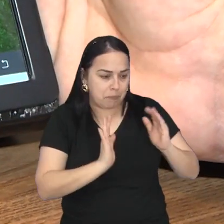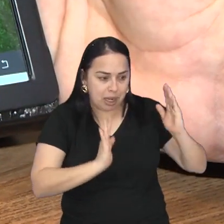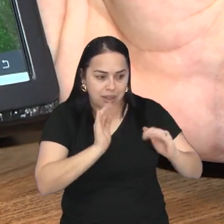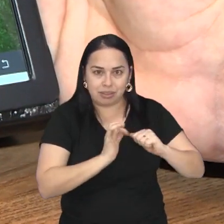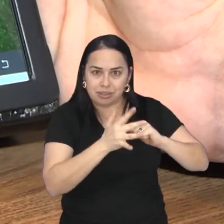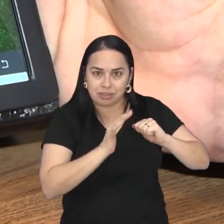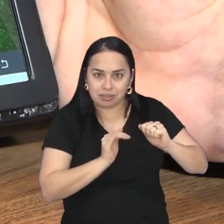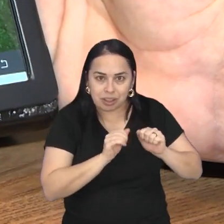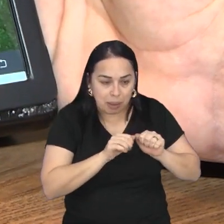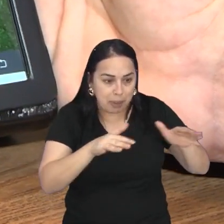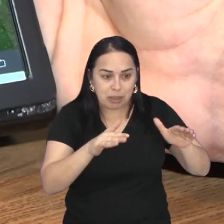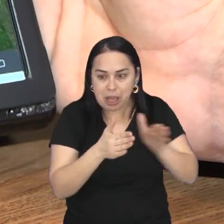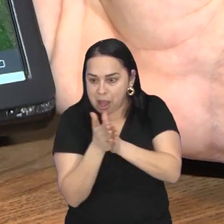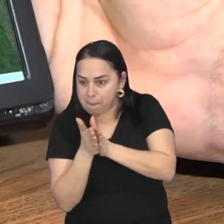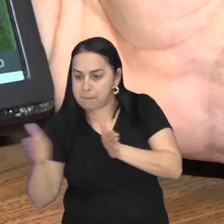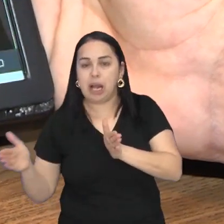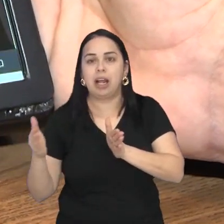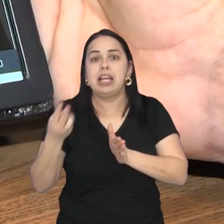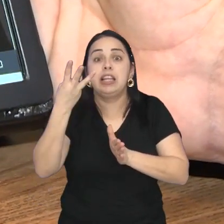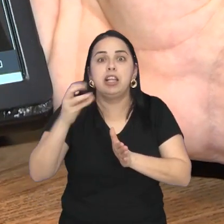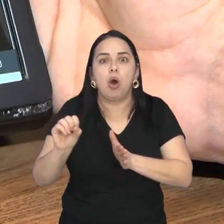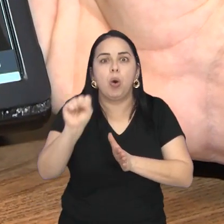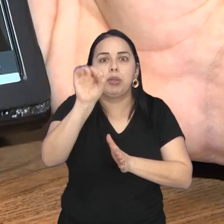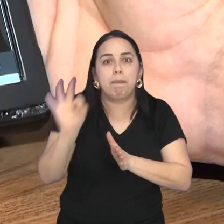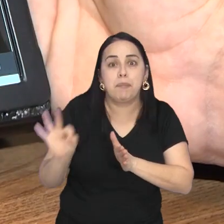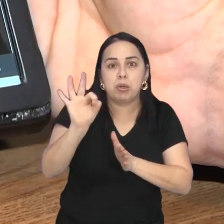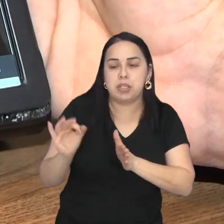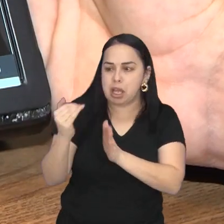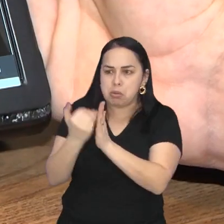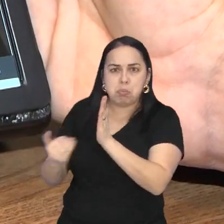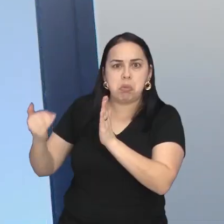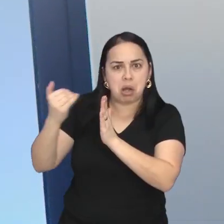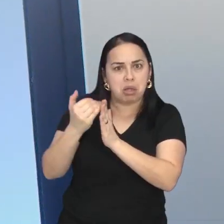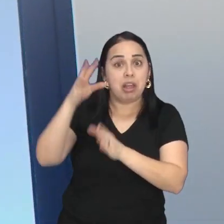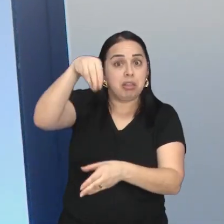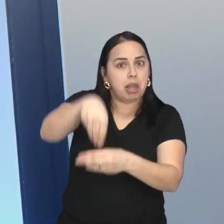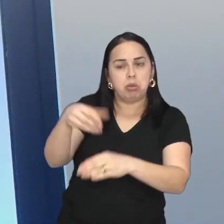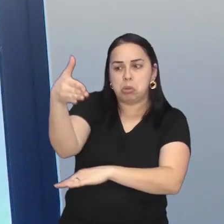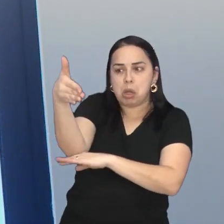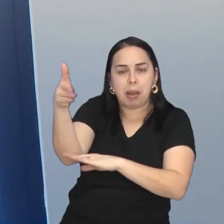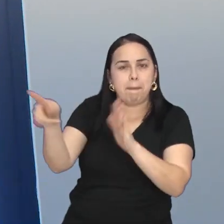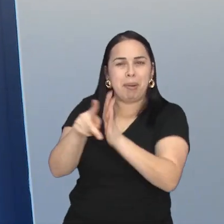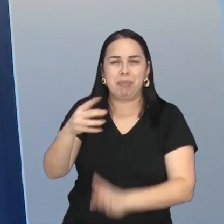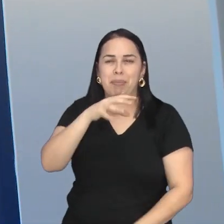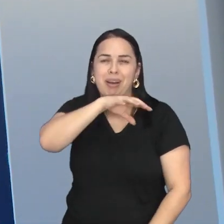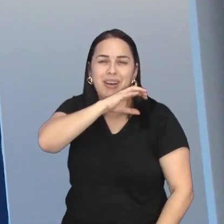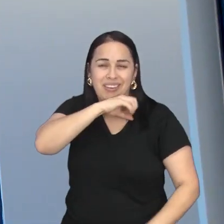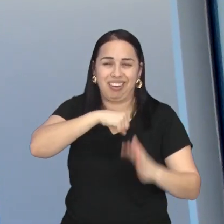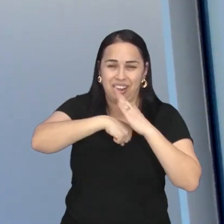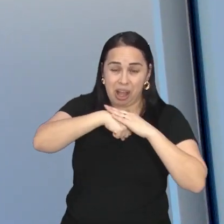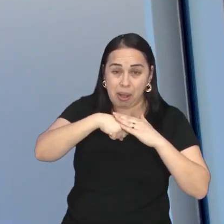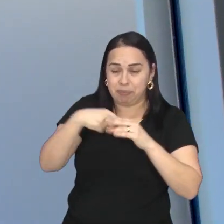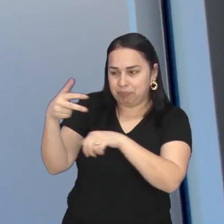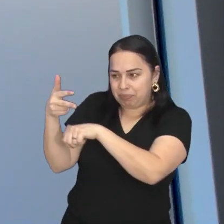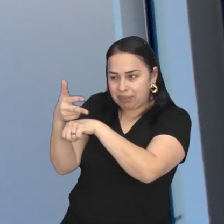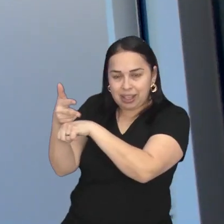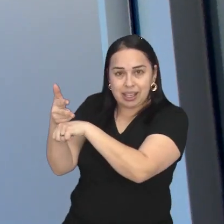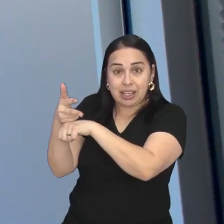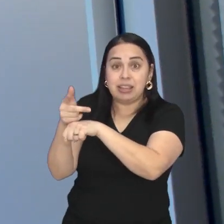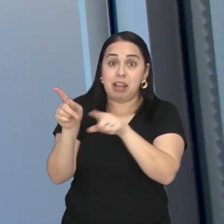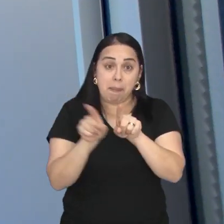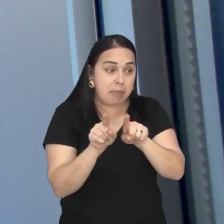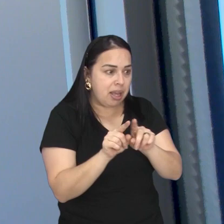da pandemia para cá então tivemos um aumento de 38% nos pedidos né nesses hotéis e também